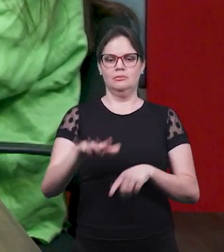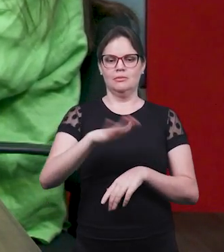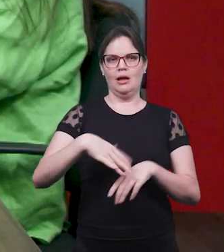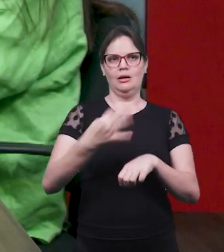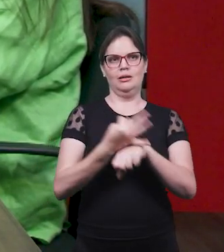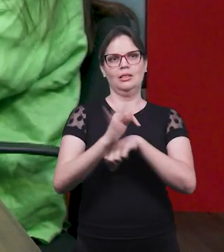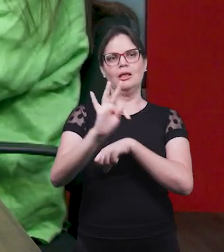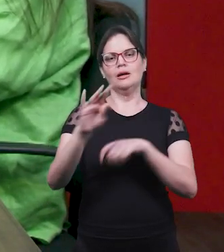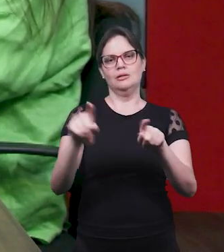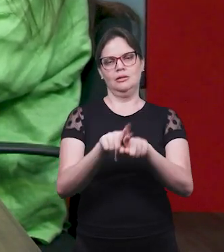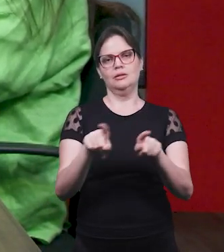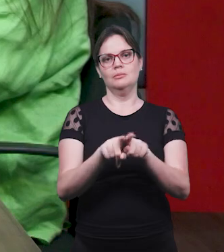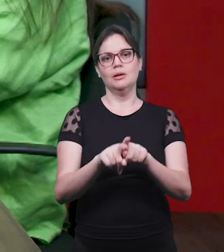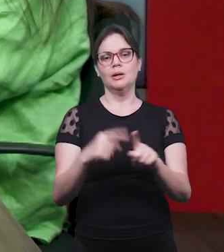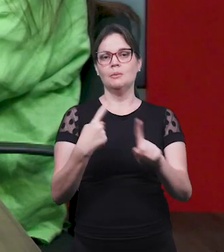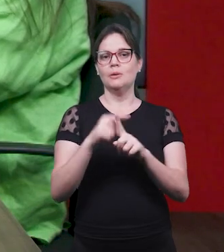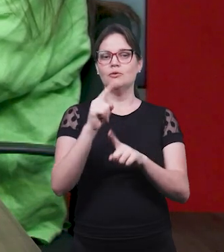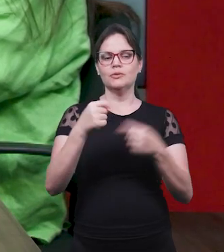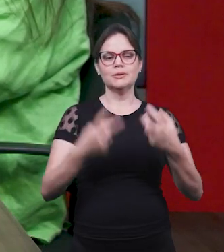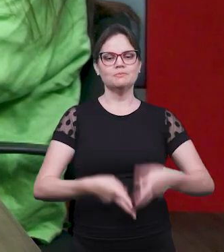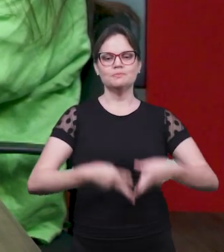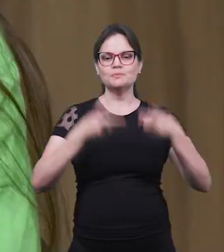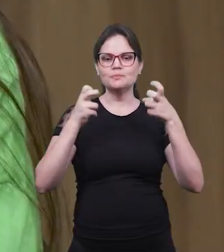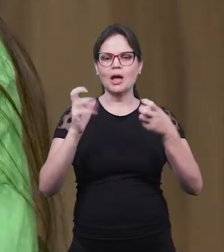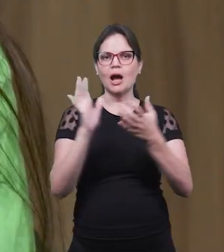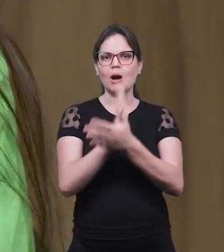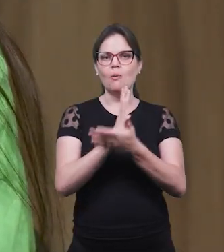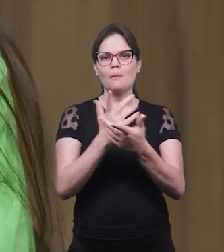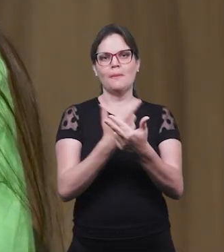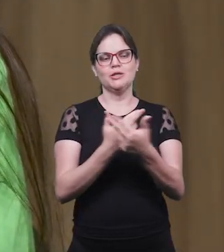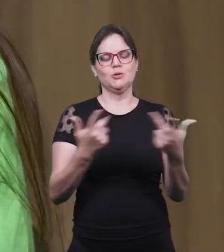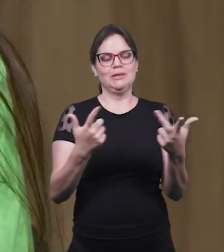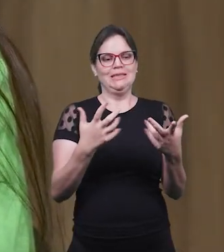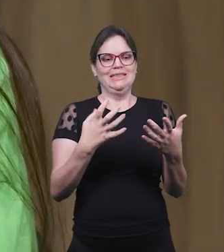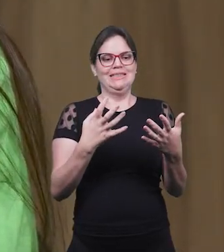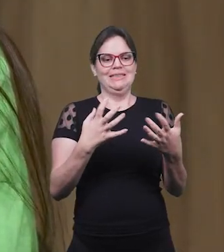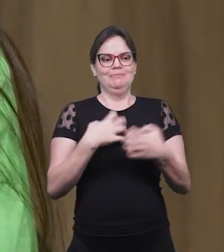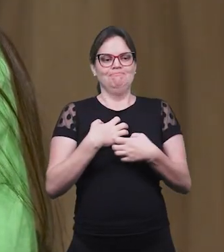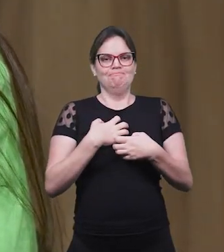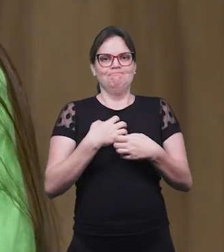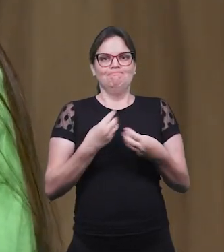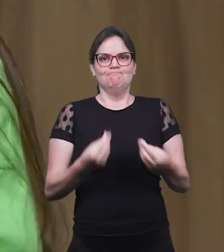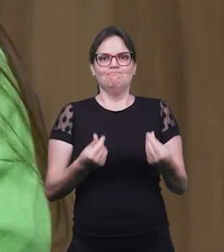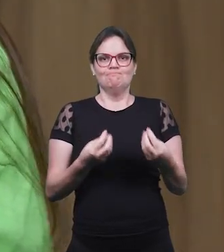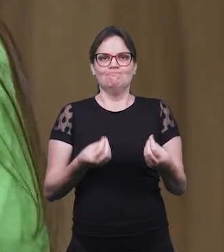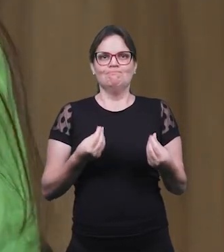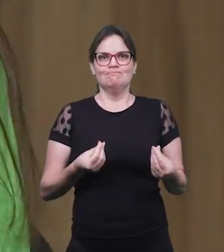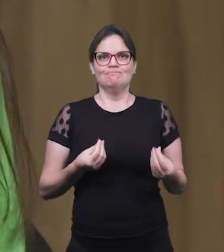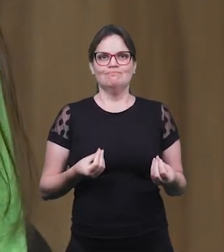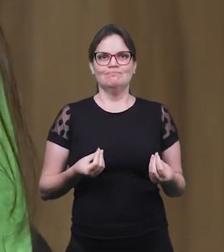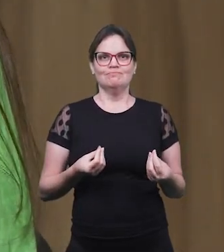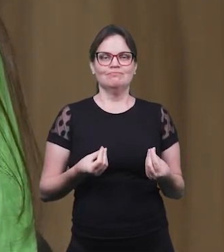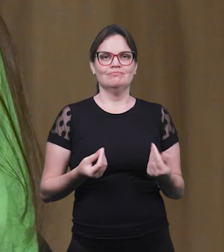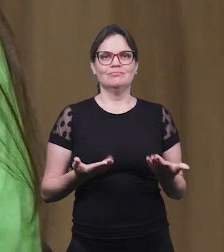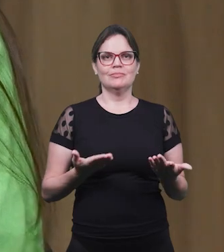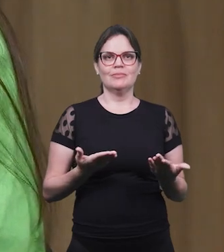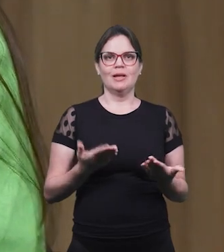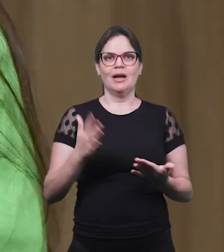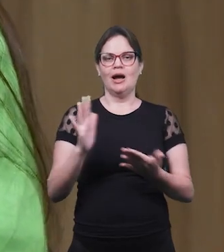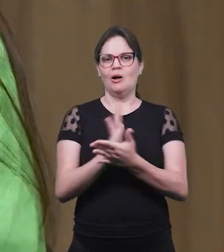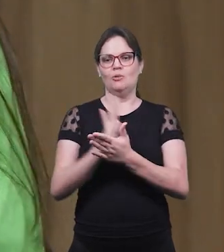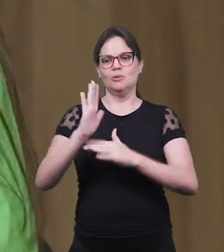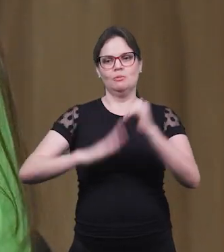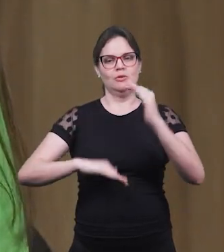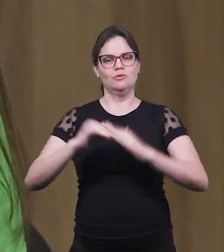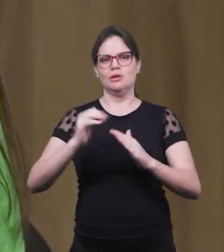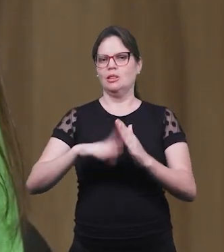também. Porque você se depara com algumas coisas que certos profissionais ele